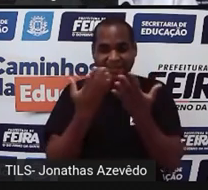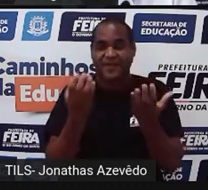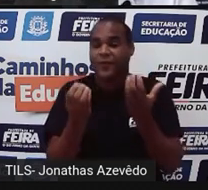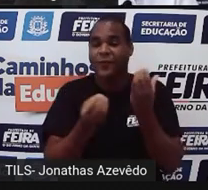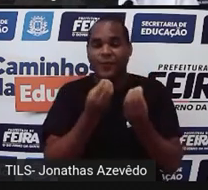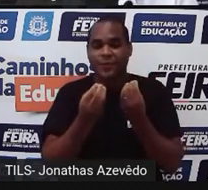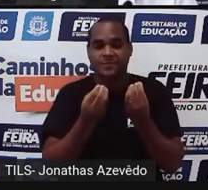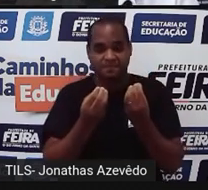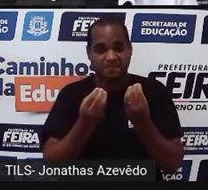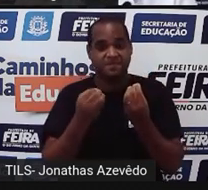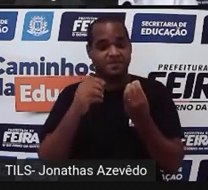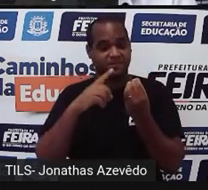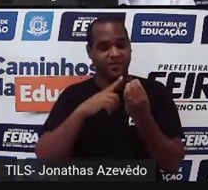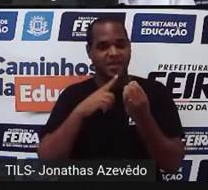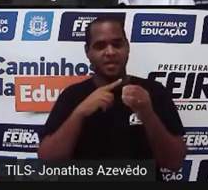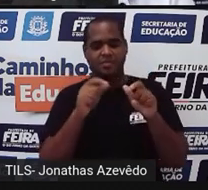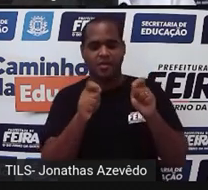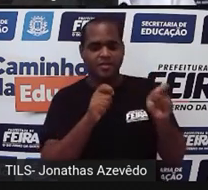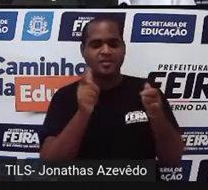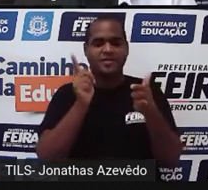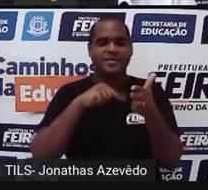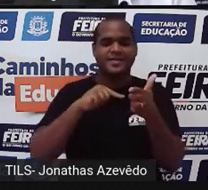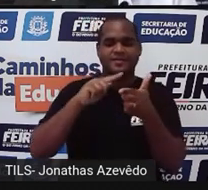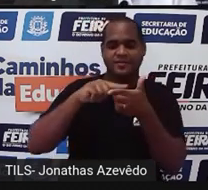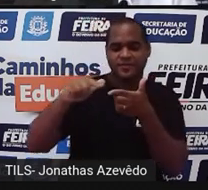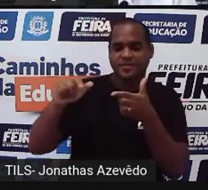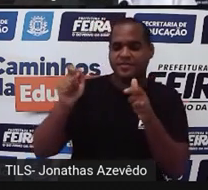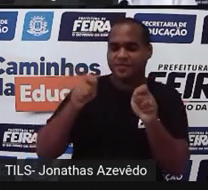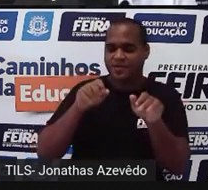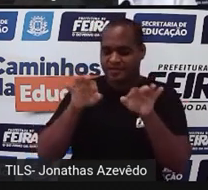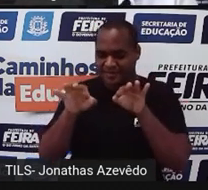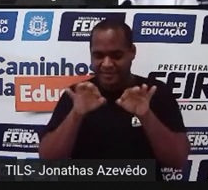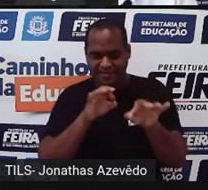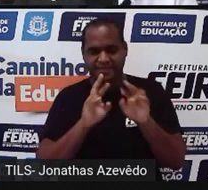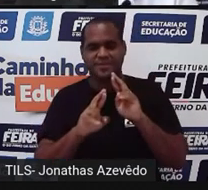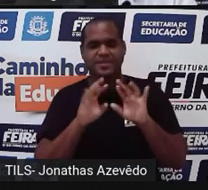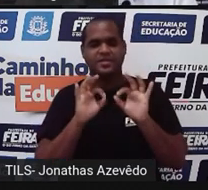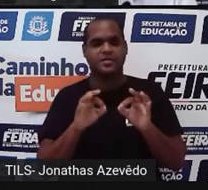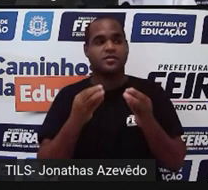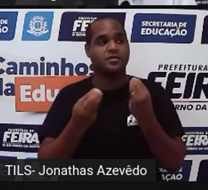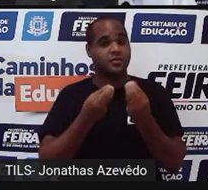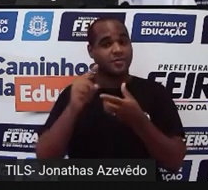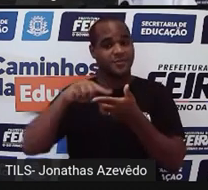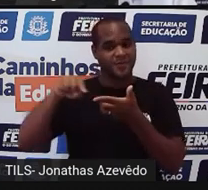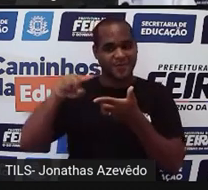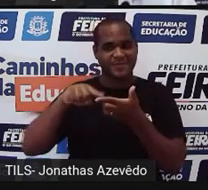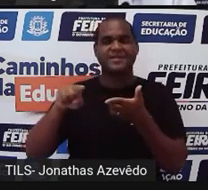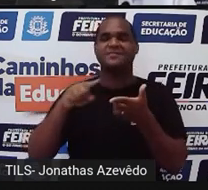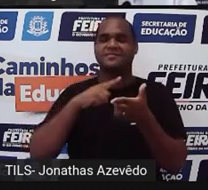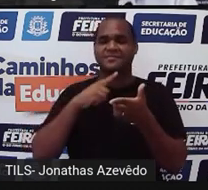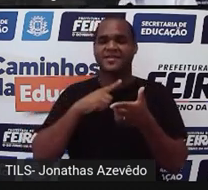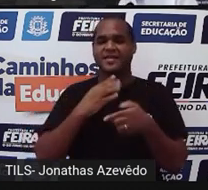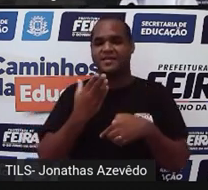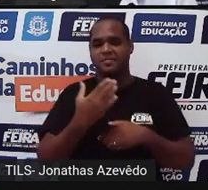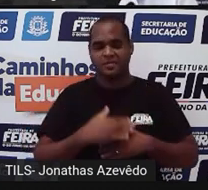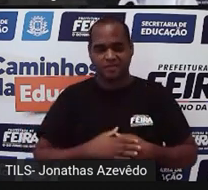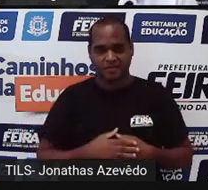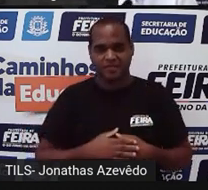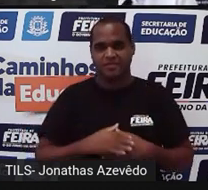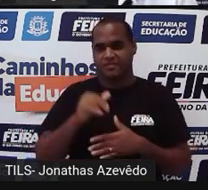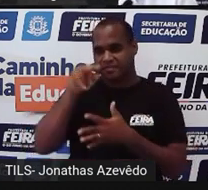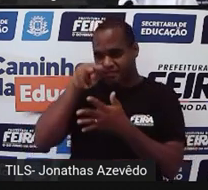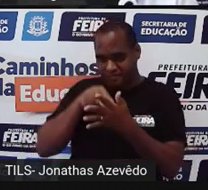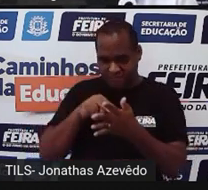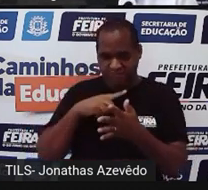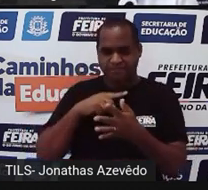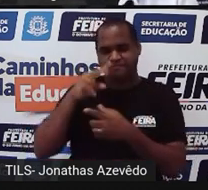é a outra forma de resolver esse mesmo problema. E aqui está o problema, esse foi o problema, tá bom? Vamos reler para a